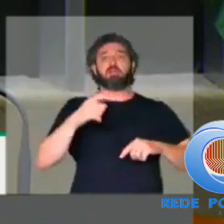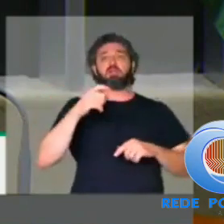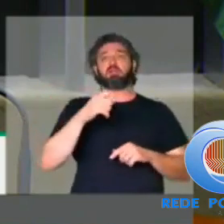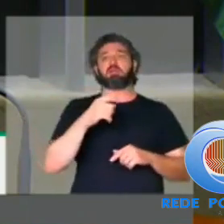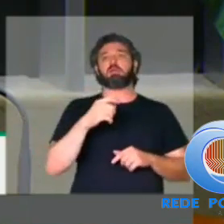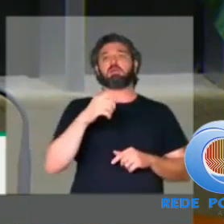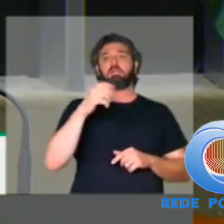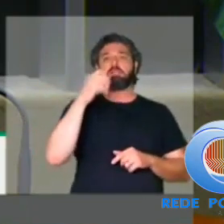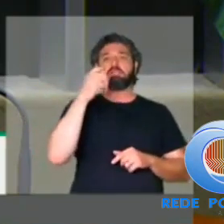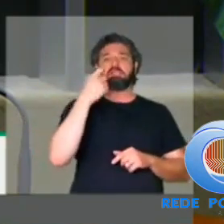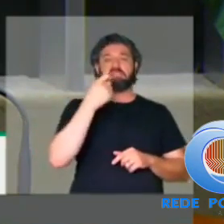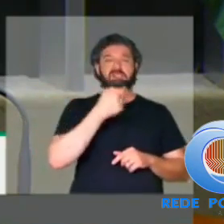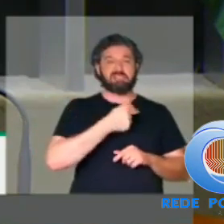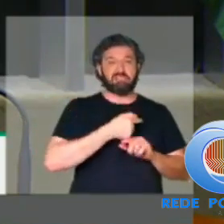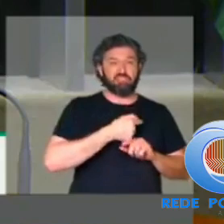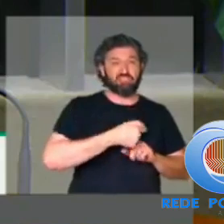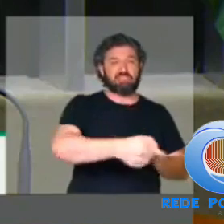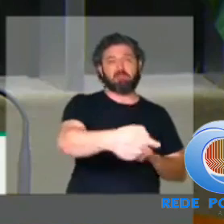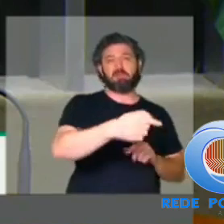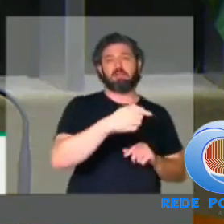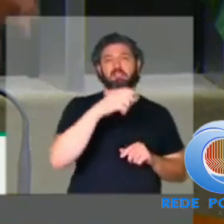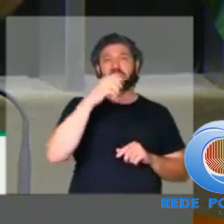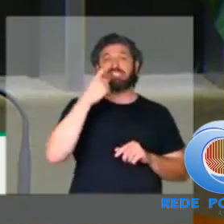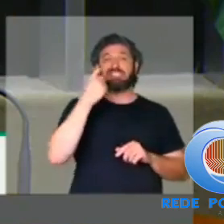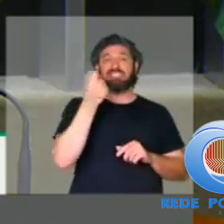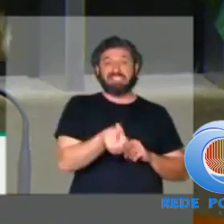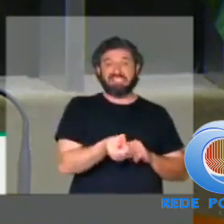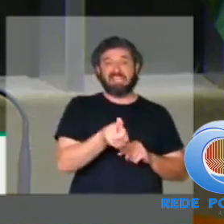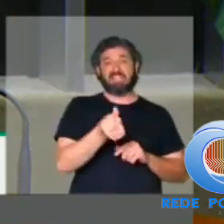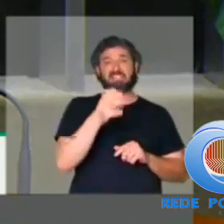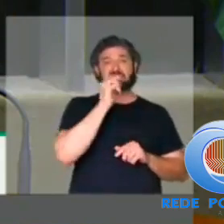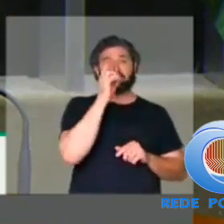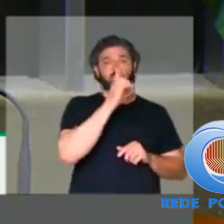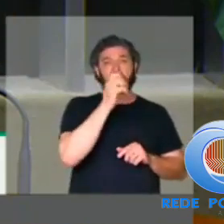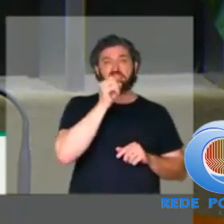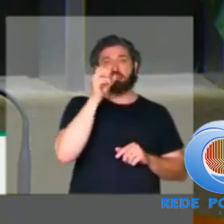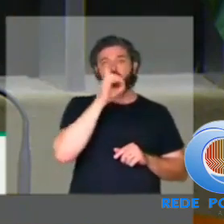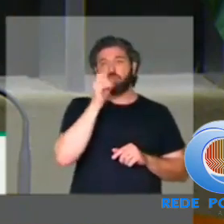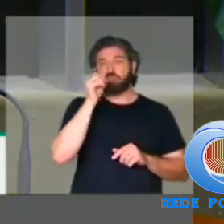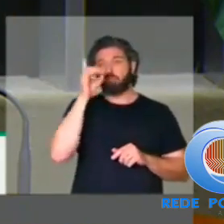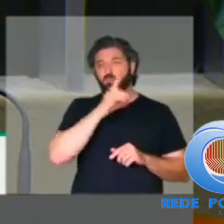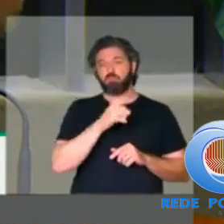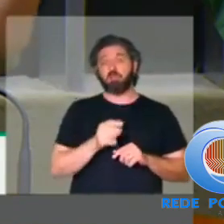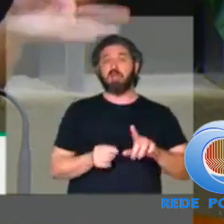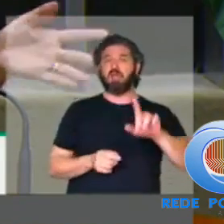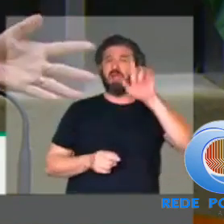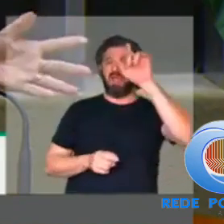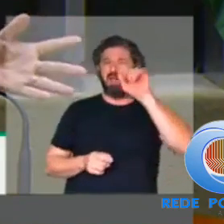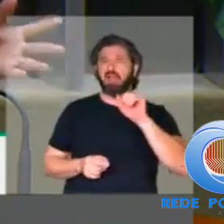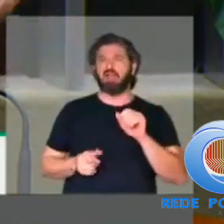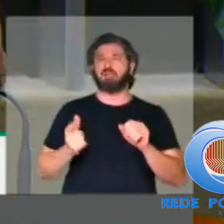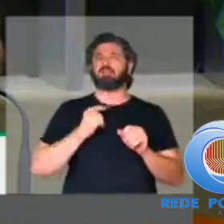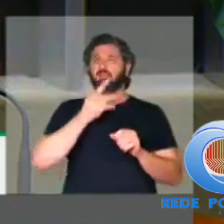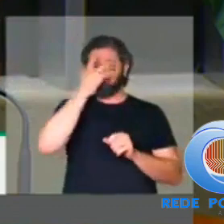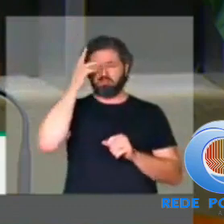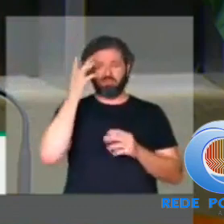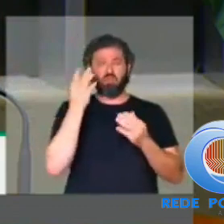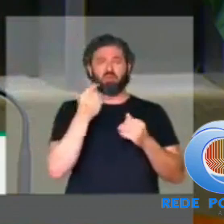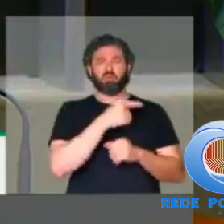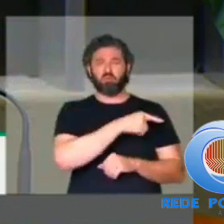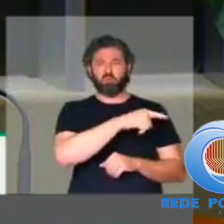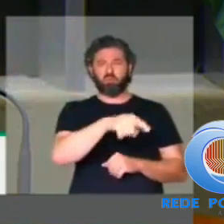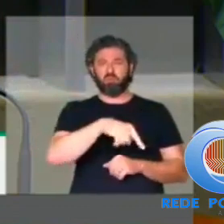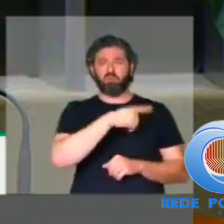6 finais de semana seguidos. Aliás, aqui tem muitos que